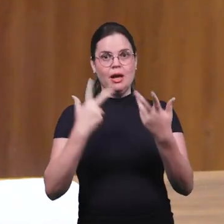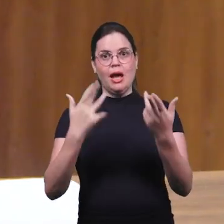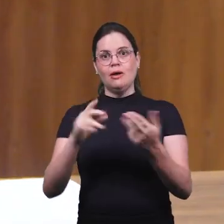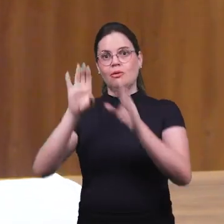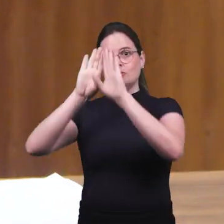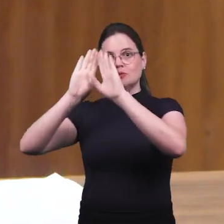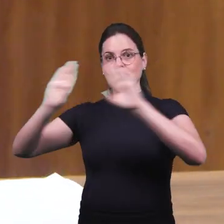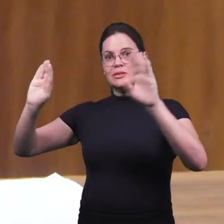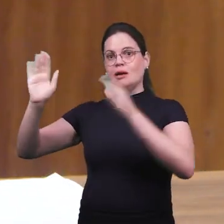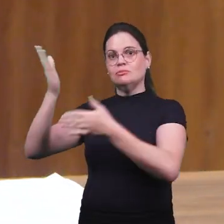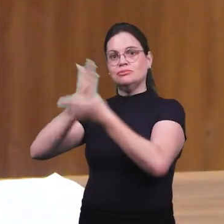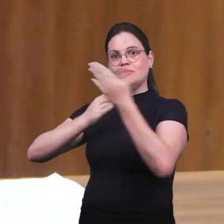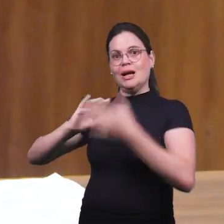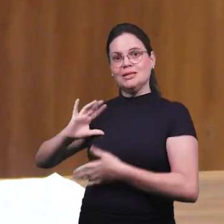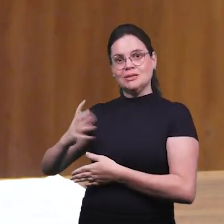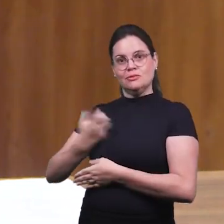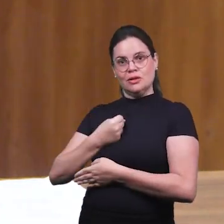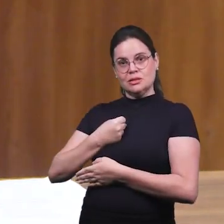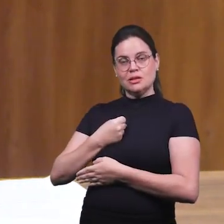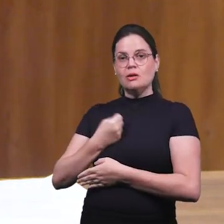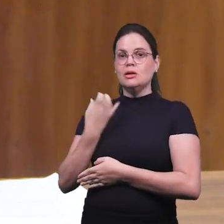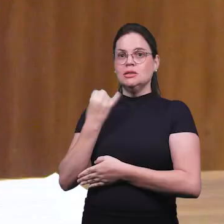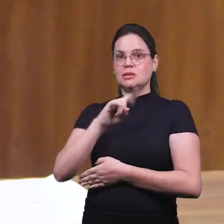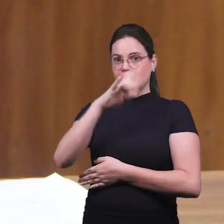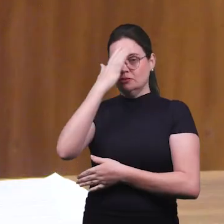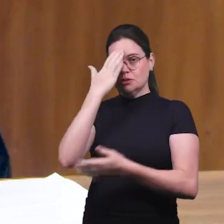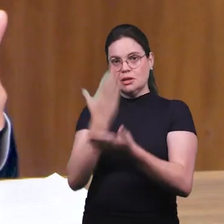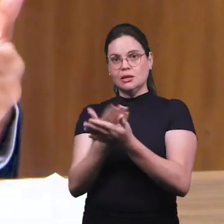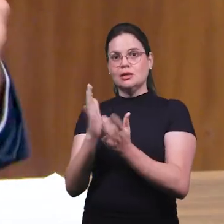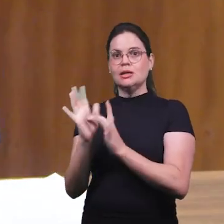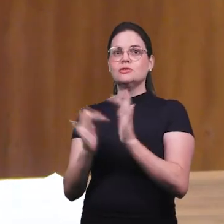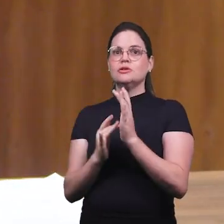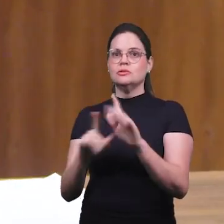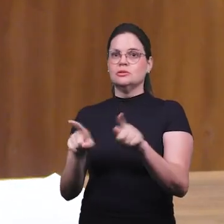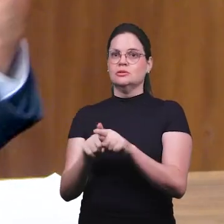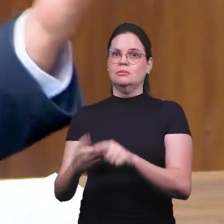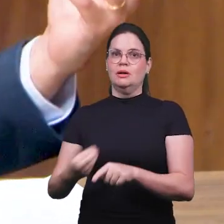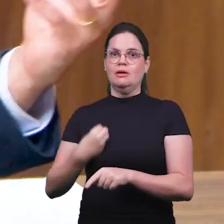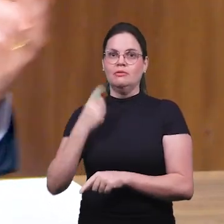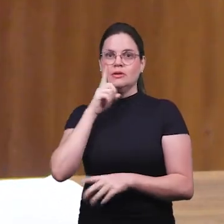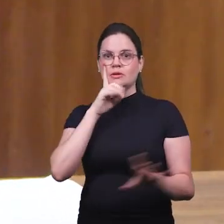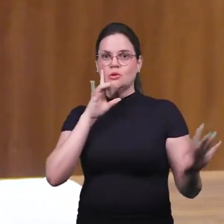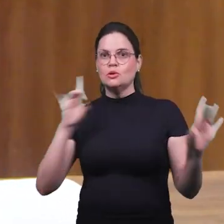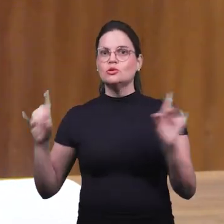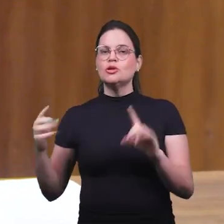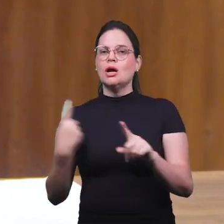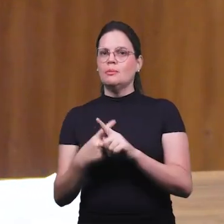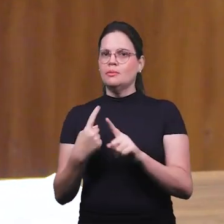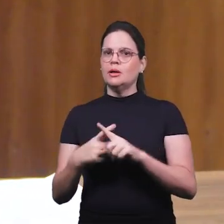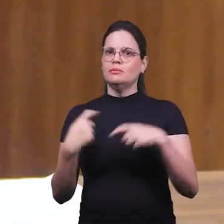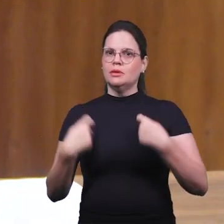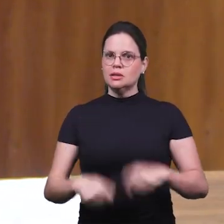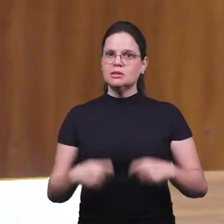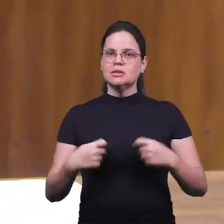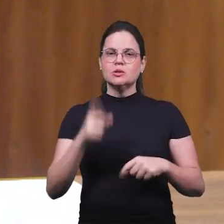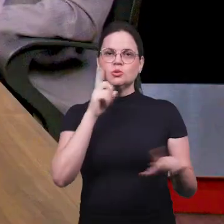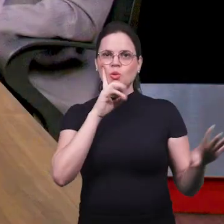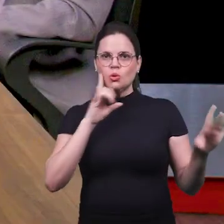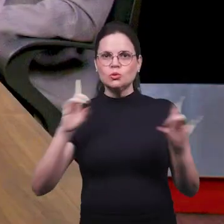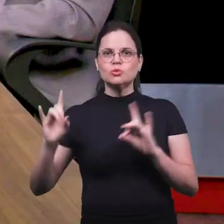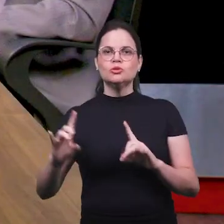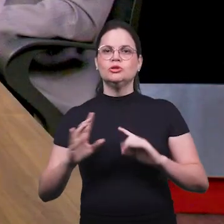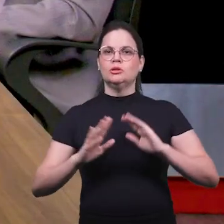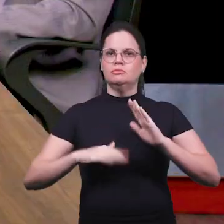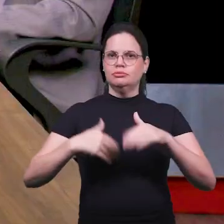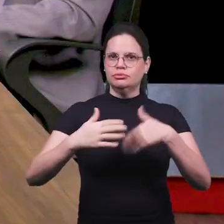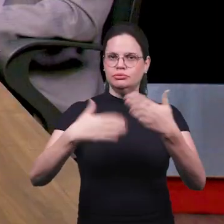e para aqueles que também vivem a salvação, porque a salvação ela se renova diariamente, ela é ato e ela é processo. Maravilha,